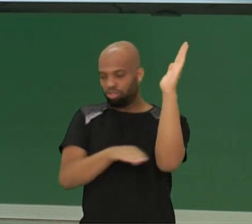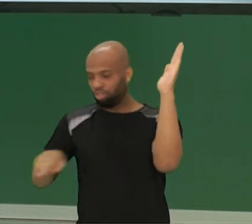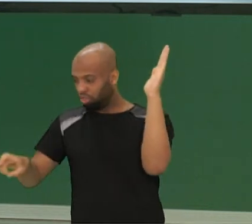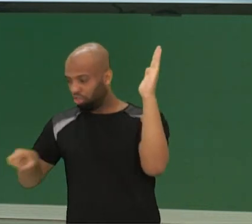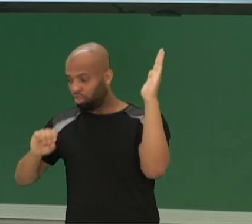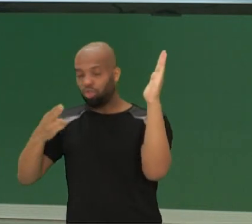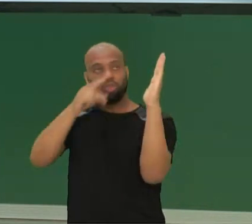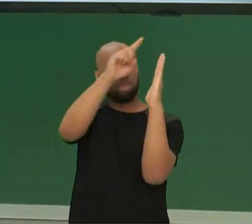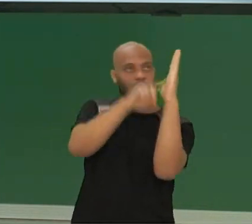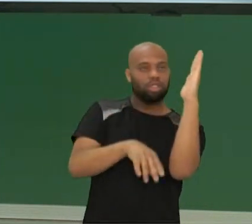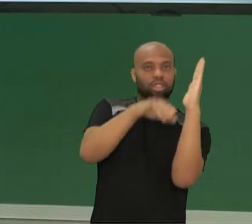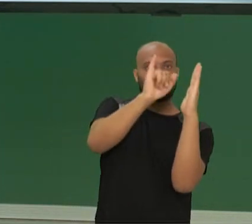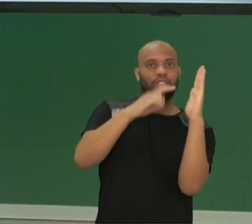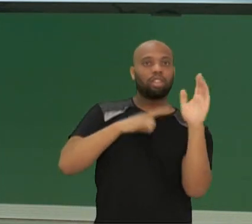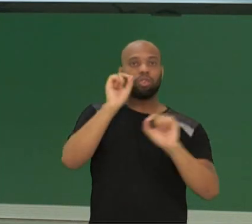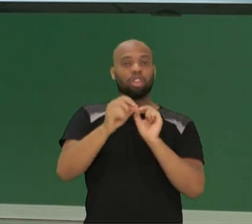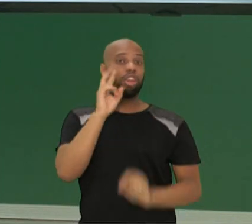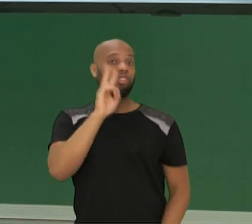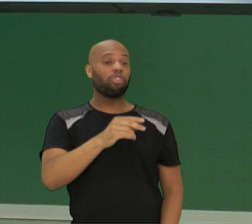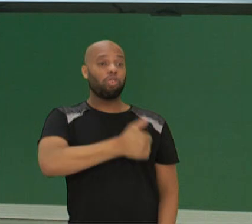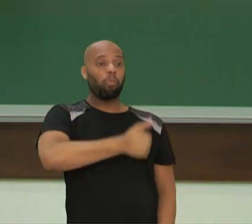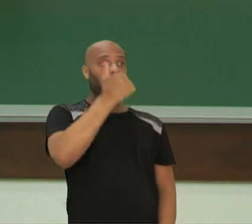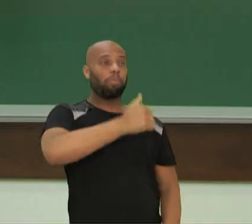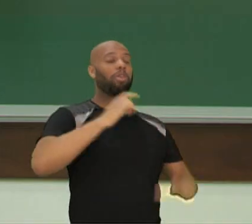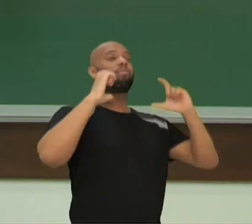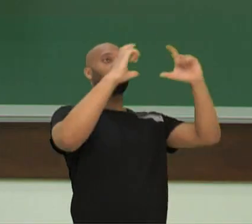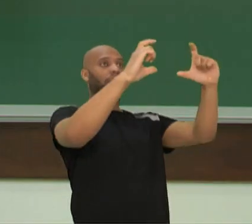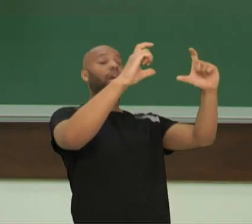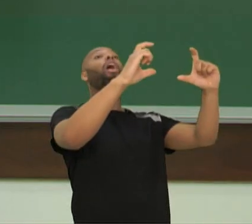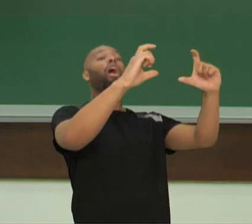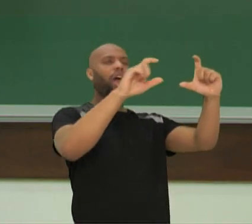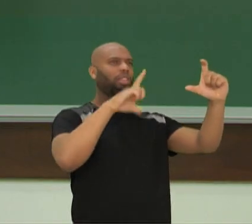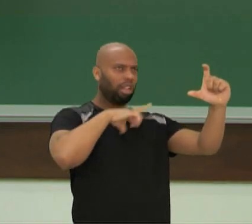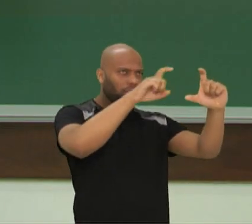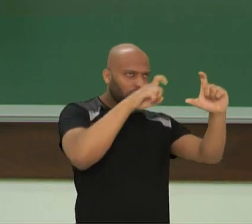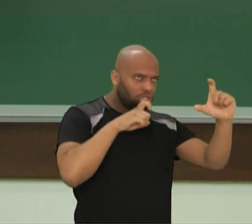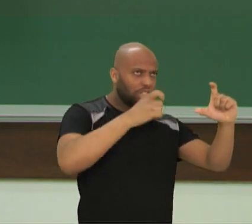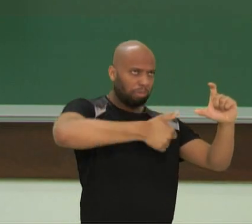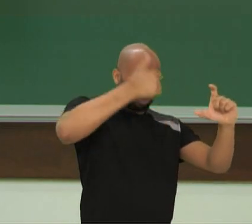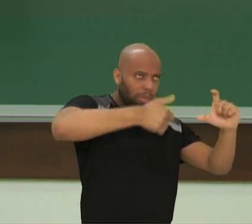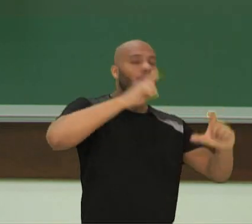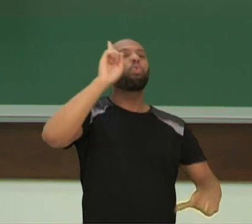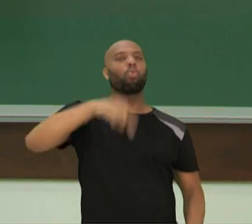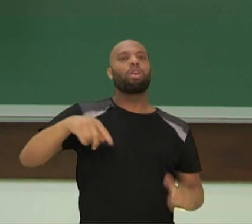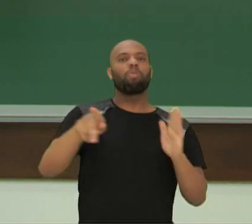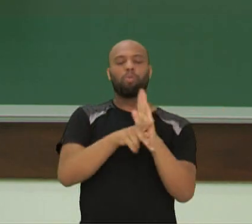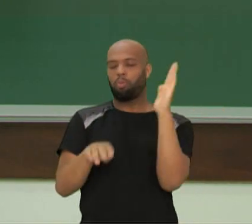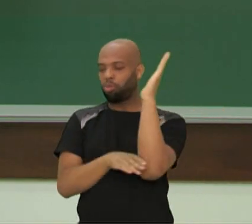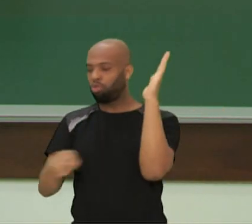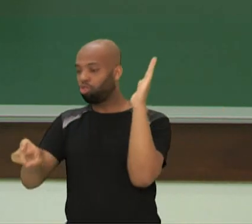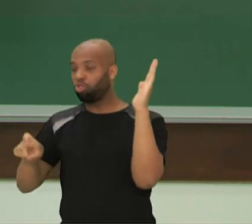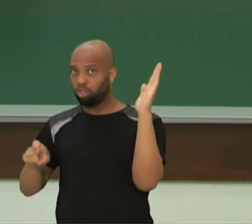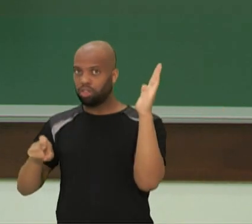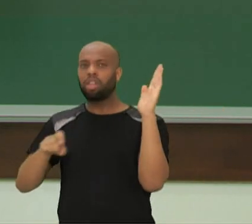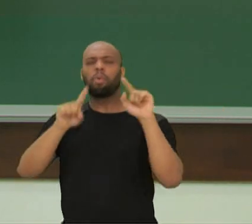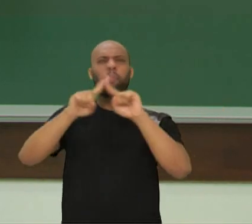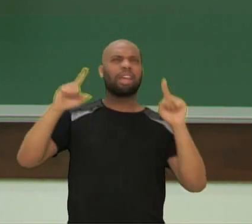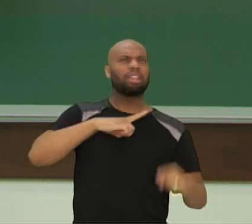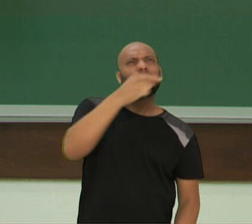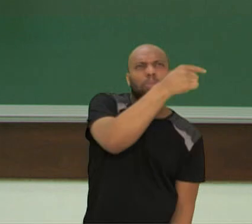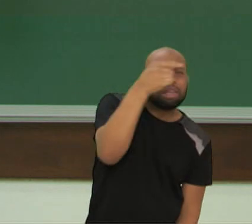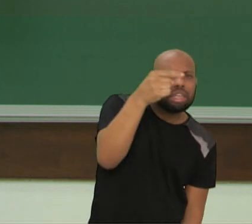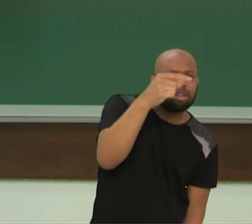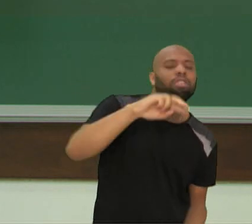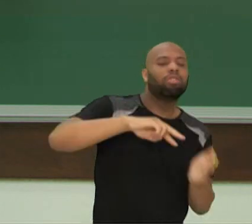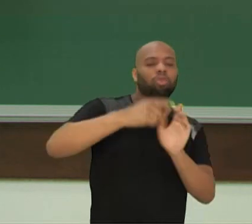Y, você vai olhar para o primeiro termo da equação. O primeiro termo da equação contém